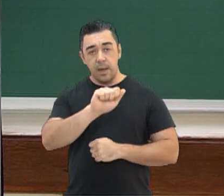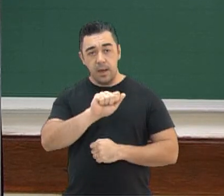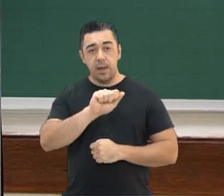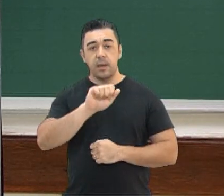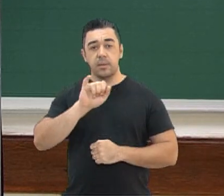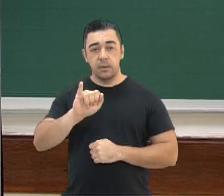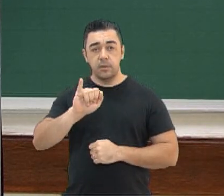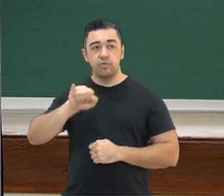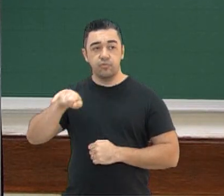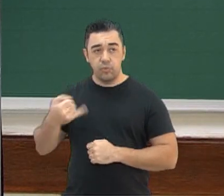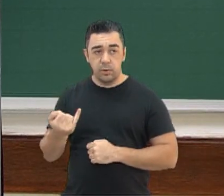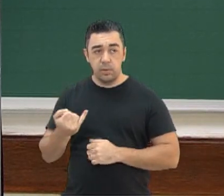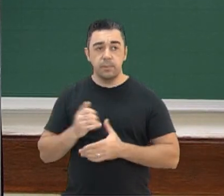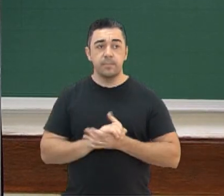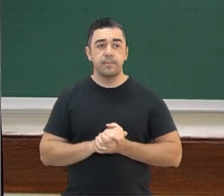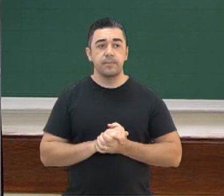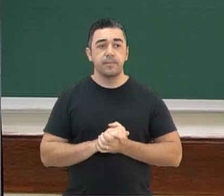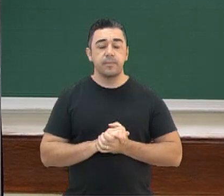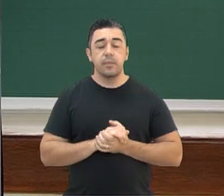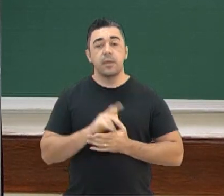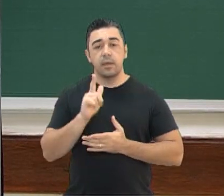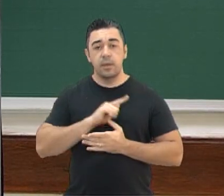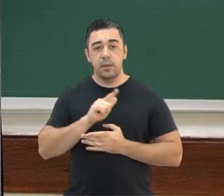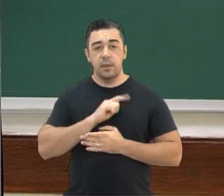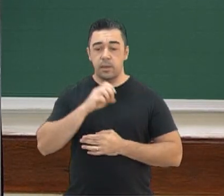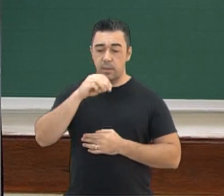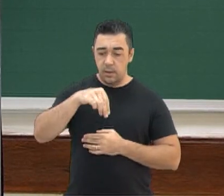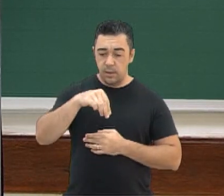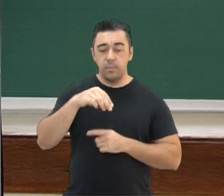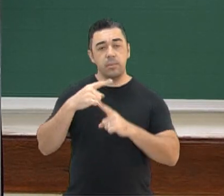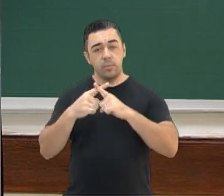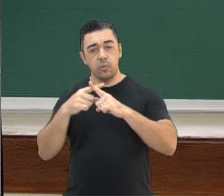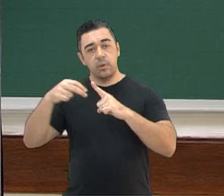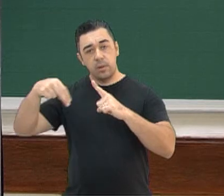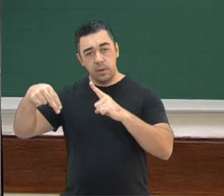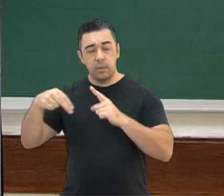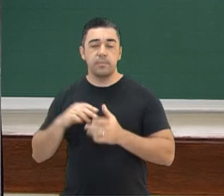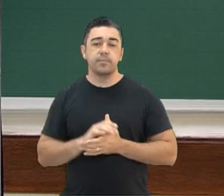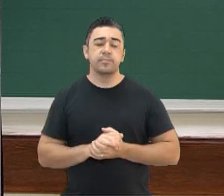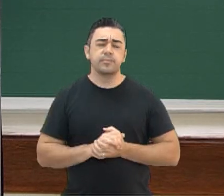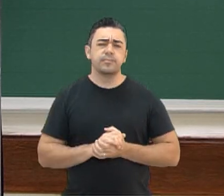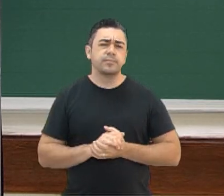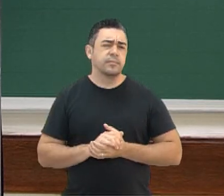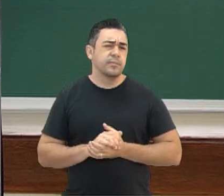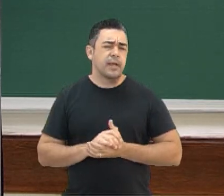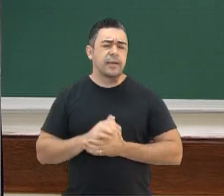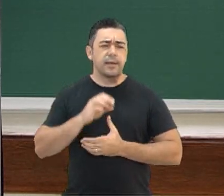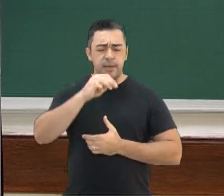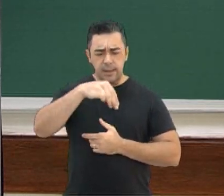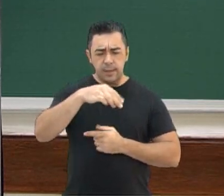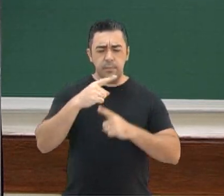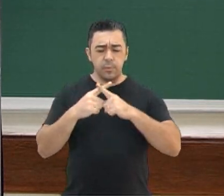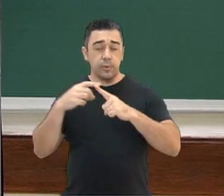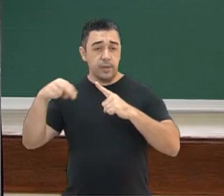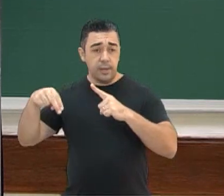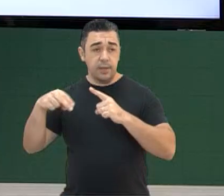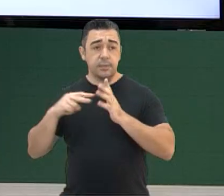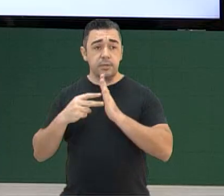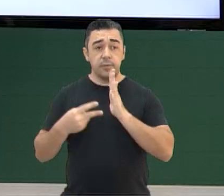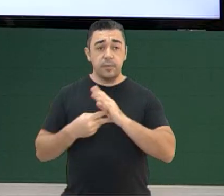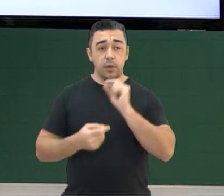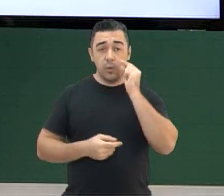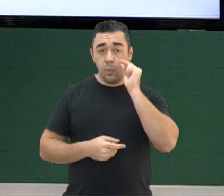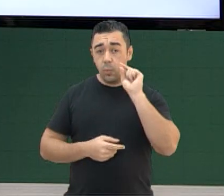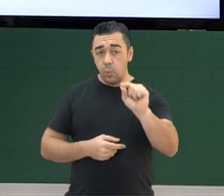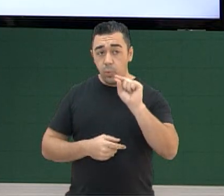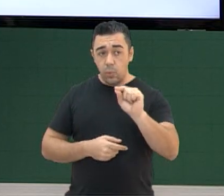J, e é uma matriz de ordem M por N, tá bom? Essa ordem M por N está aqui, pessoal,